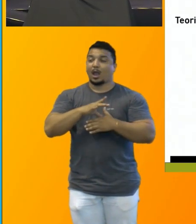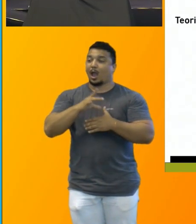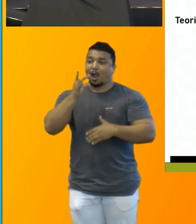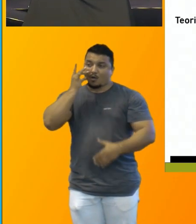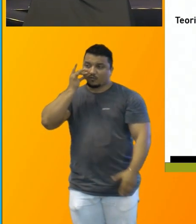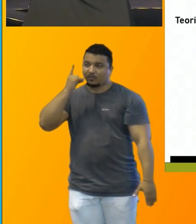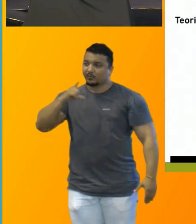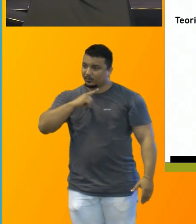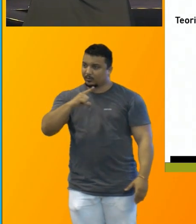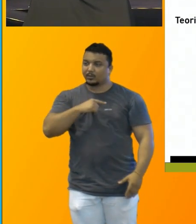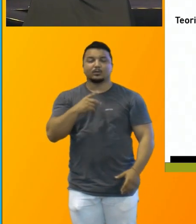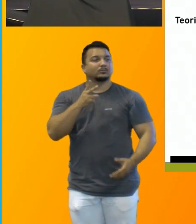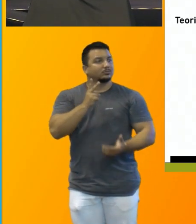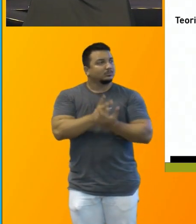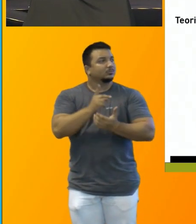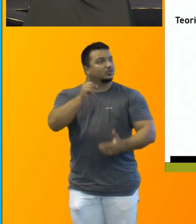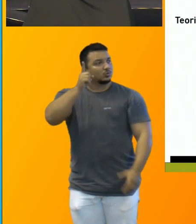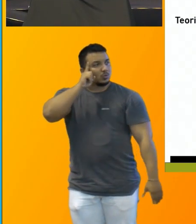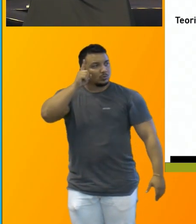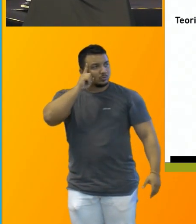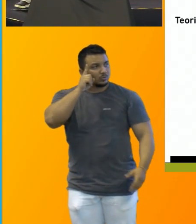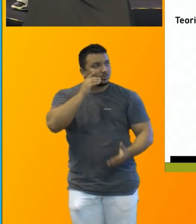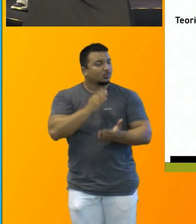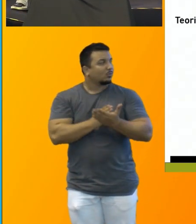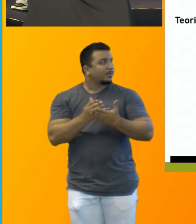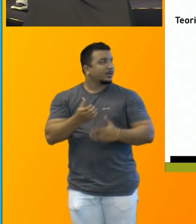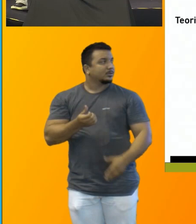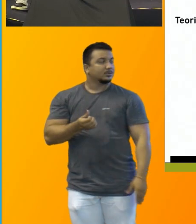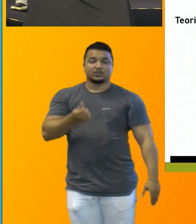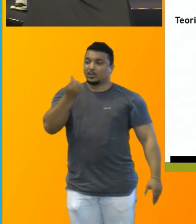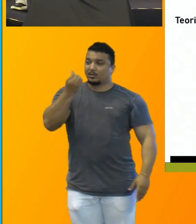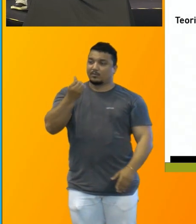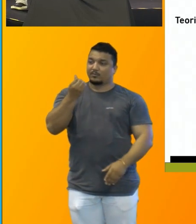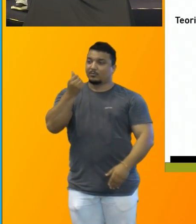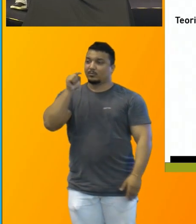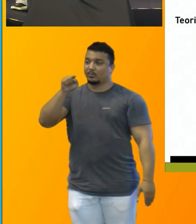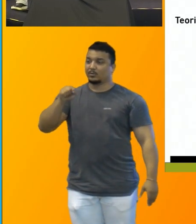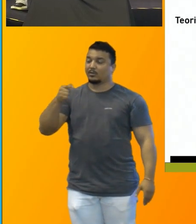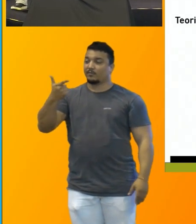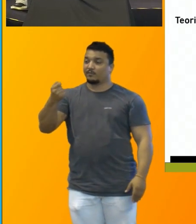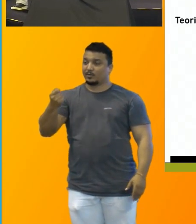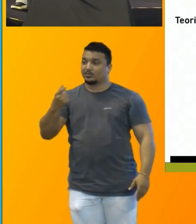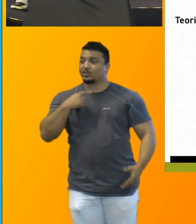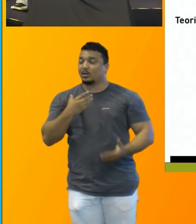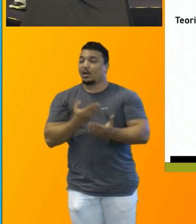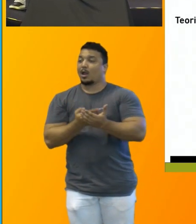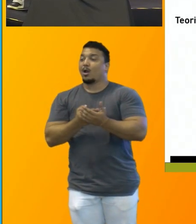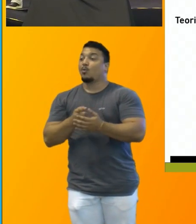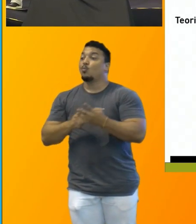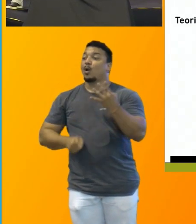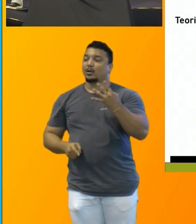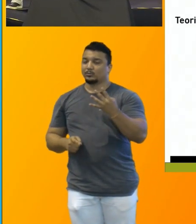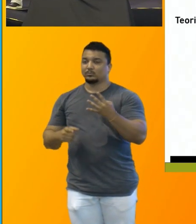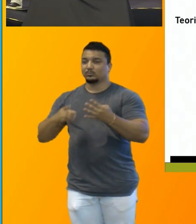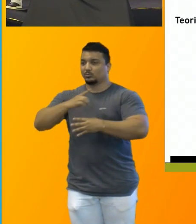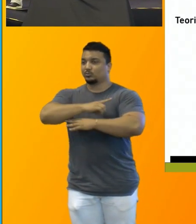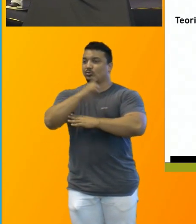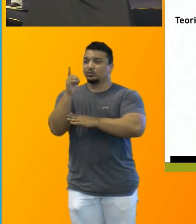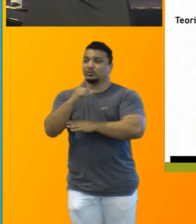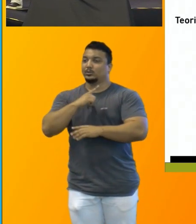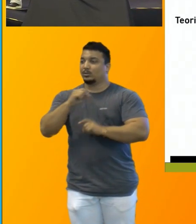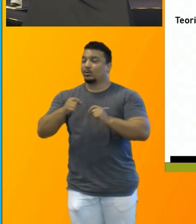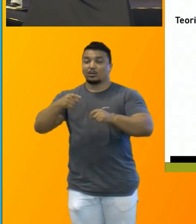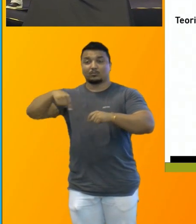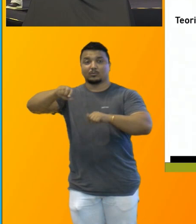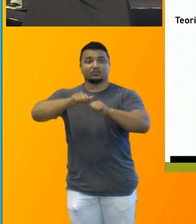vivo, todos os dias a partir de 6h20 da tarde, são 4 aulas por dia disponibilizadas para todos